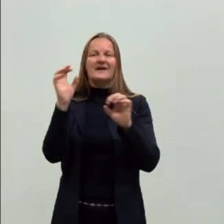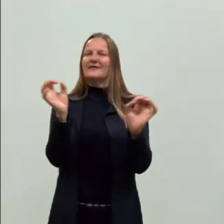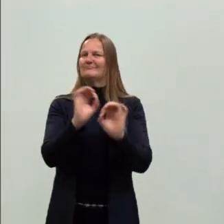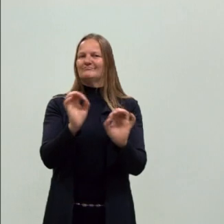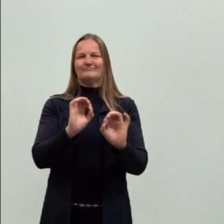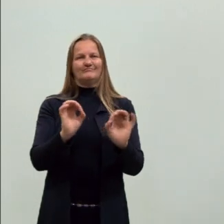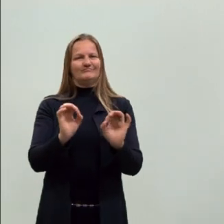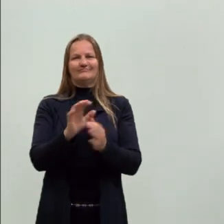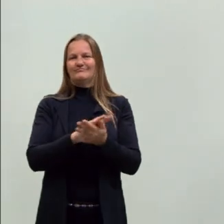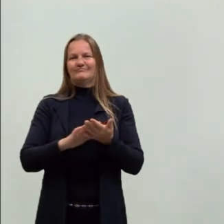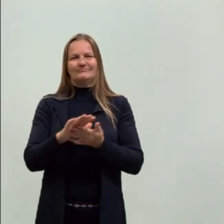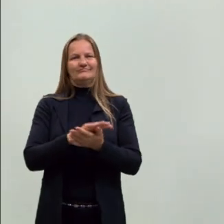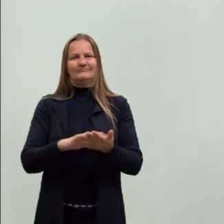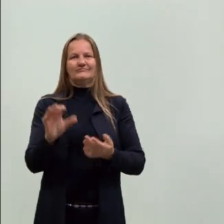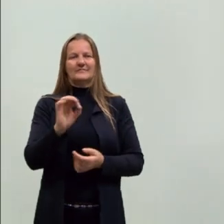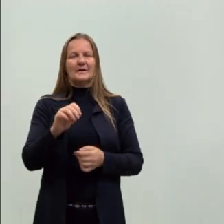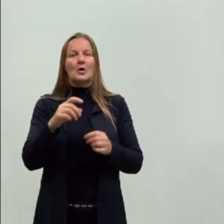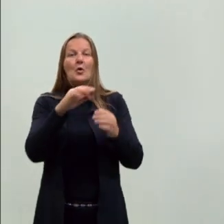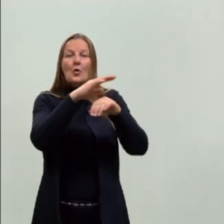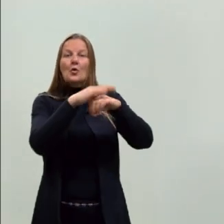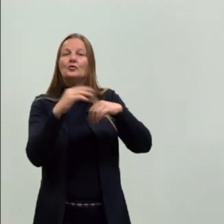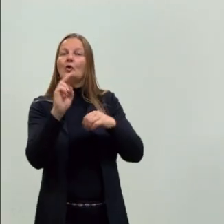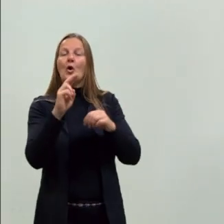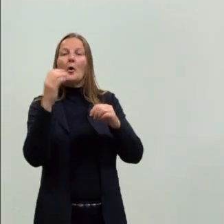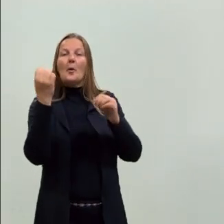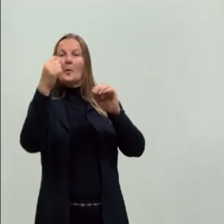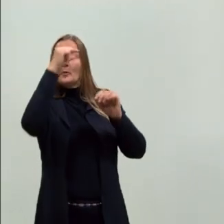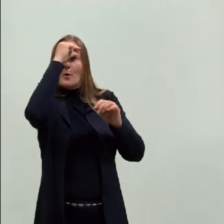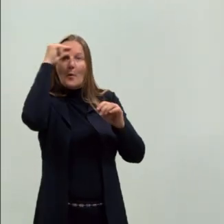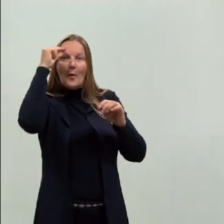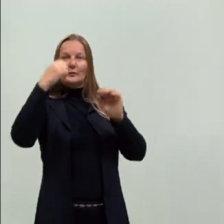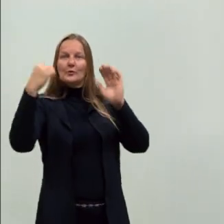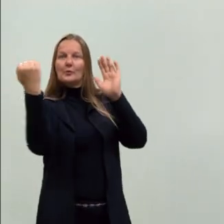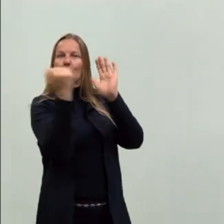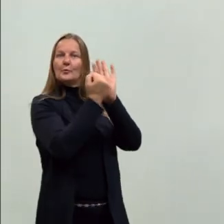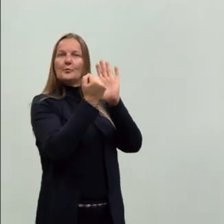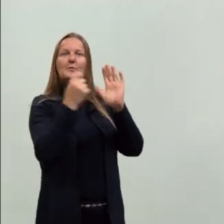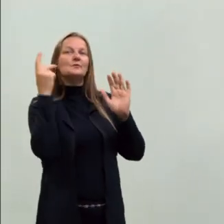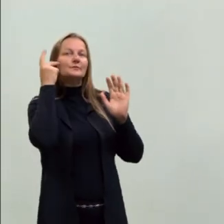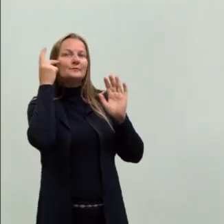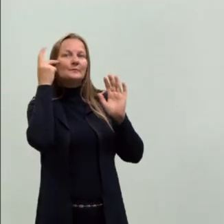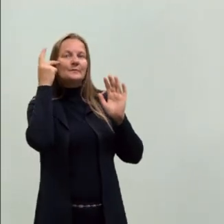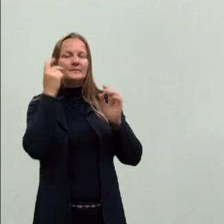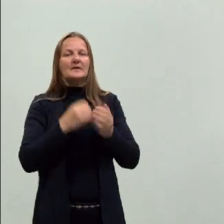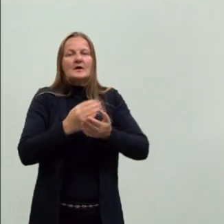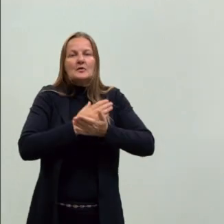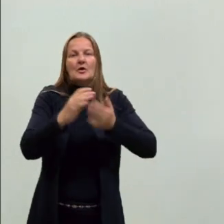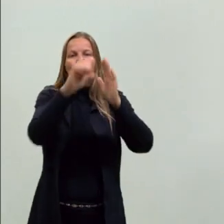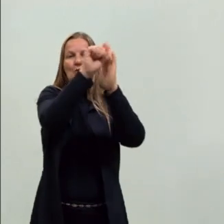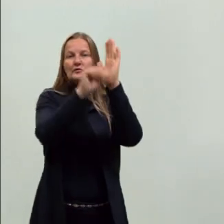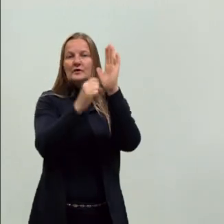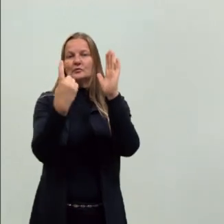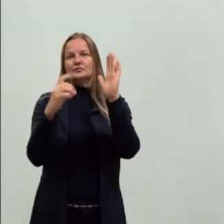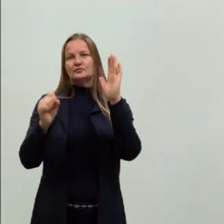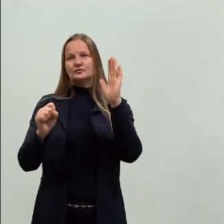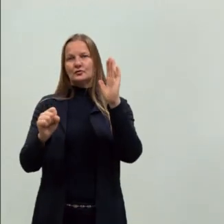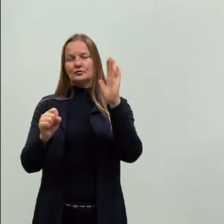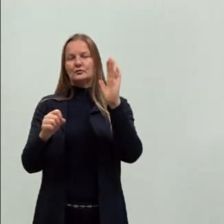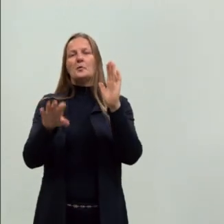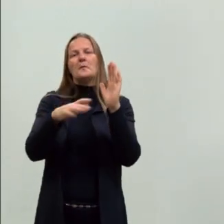forma eles começam a ser chamados de Paulistas só ali no finzinho do século do início aliás do século